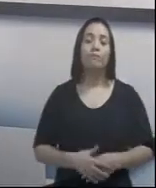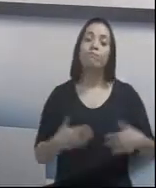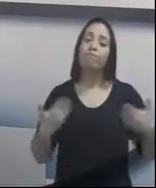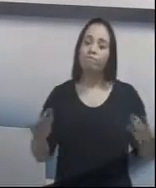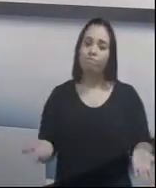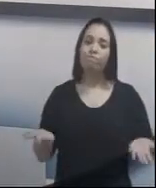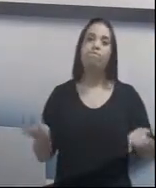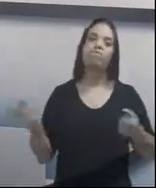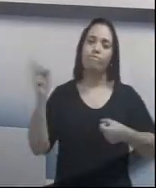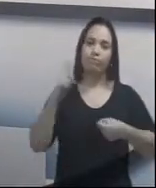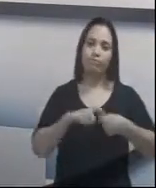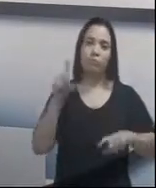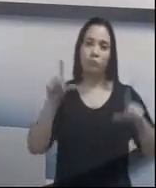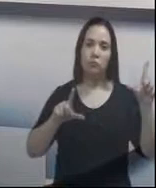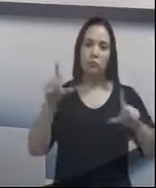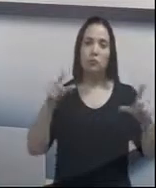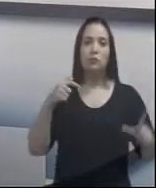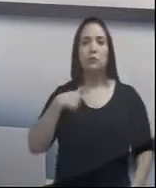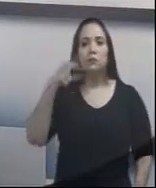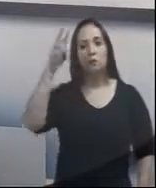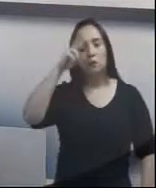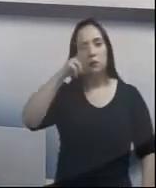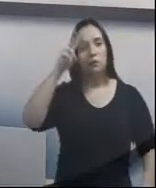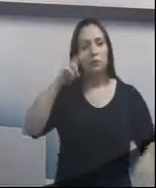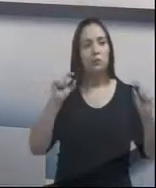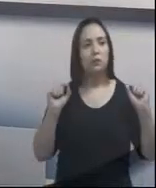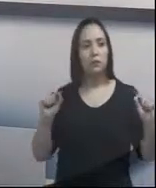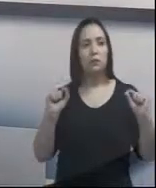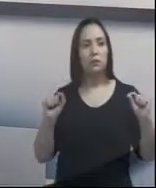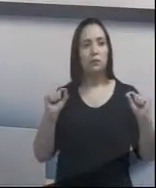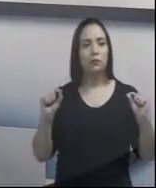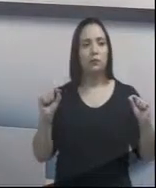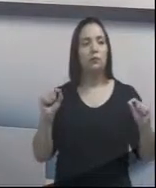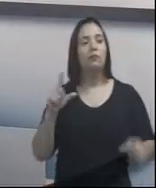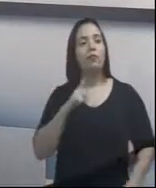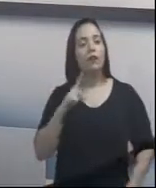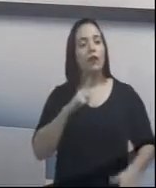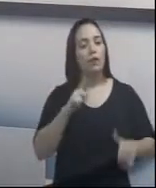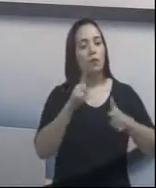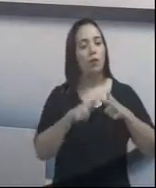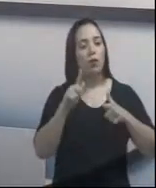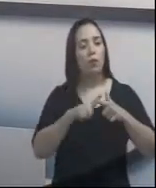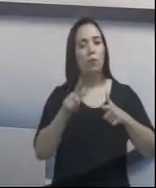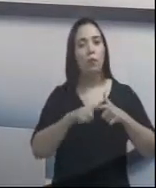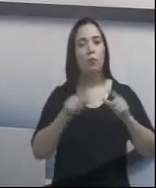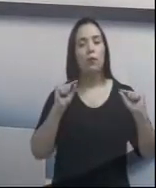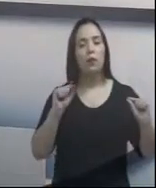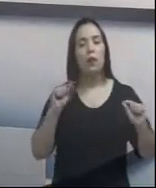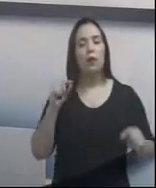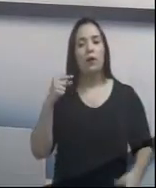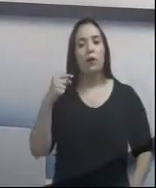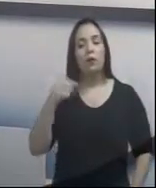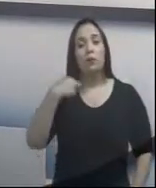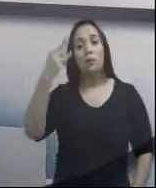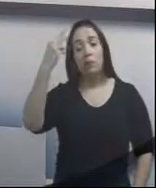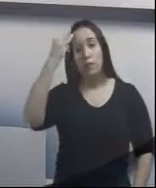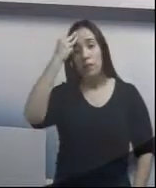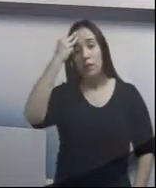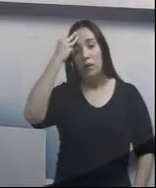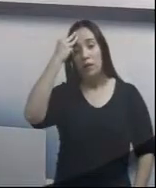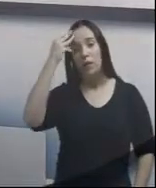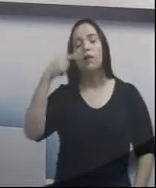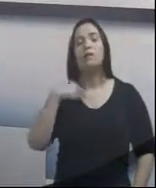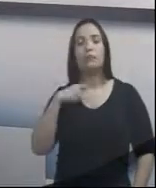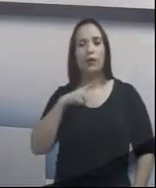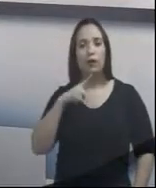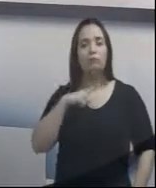isso, voltando aqui, deputado, eu me lembro demais, deputado. E aí eu tenho um problema, que eu tenho memória. Minha memória não é de elefante